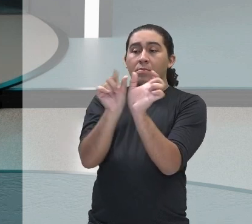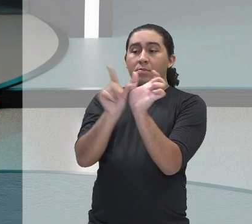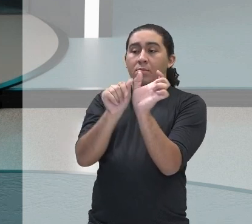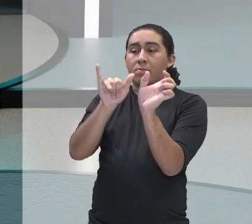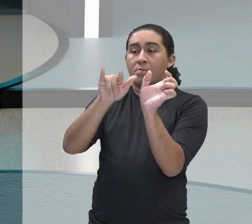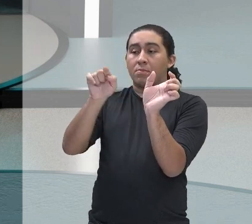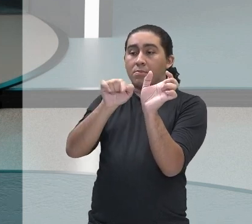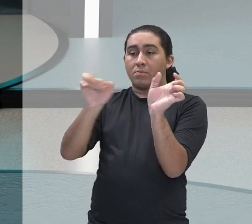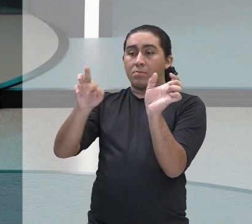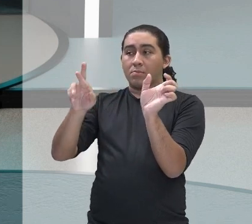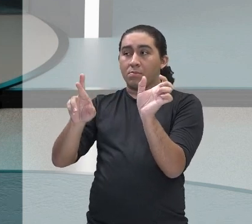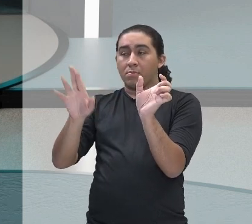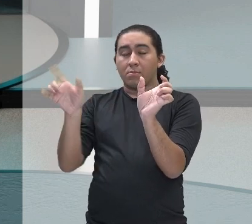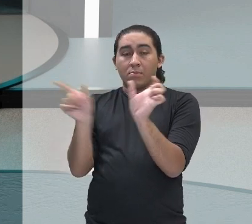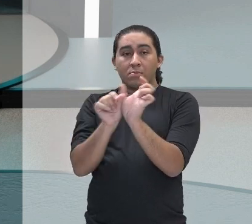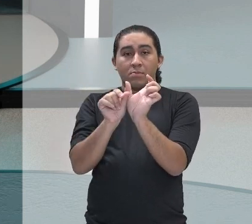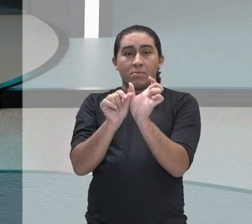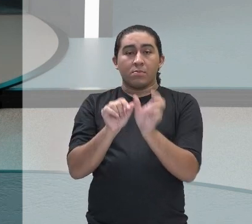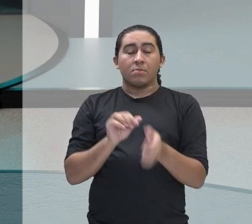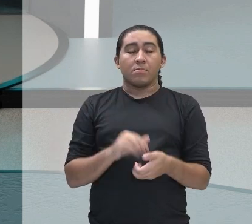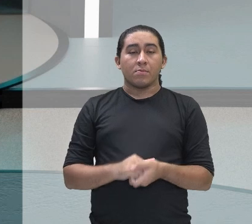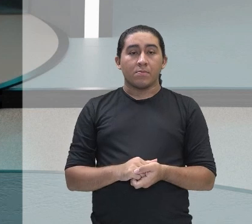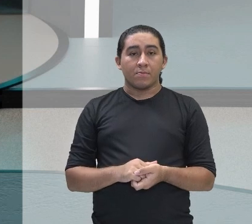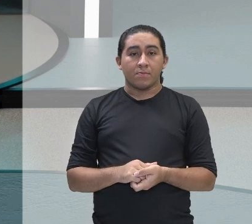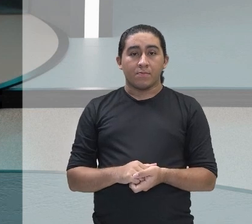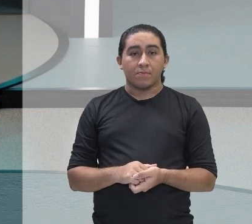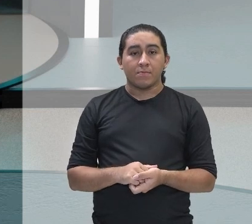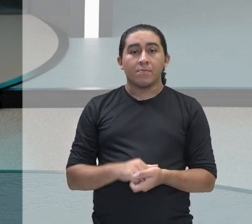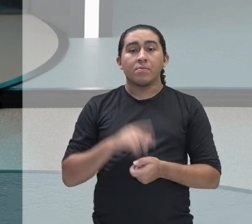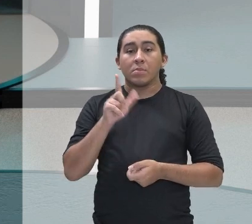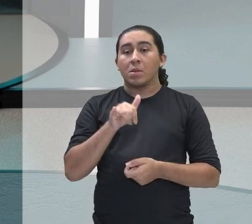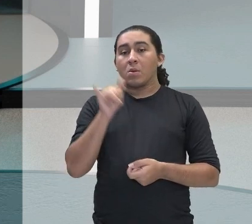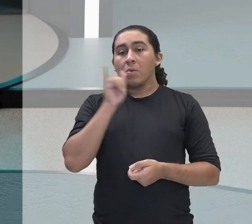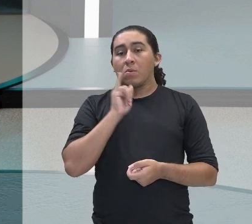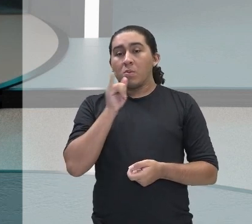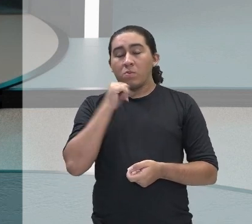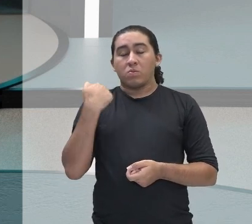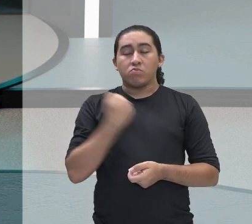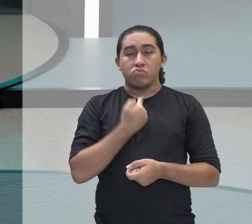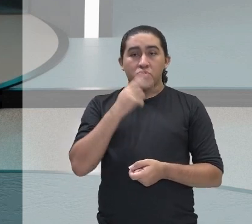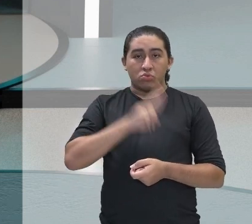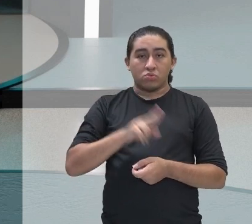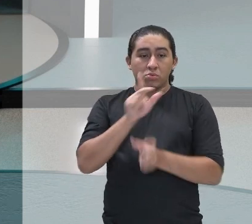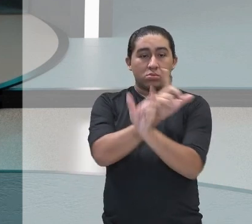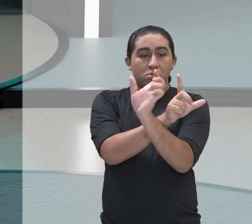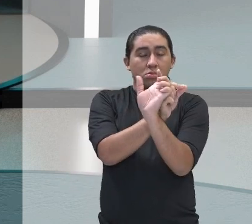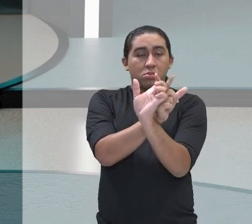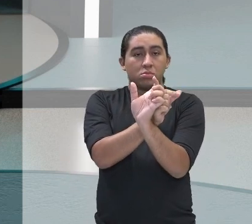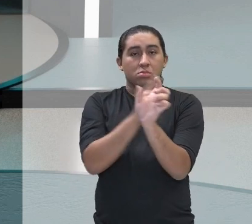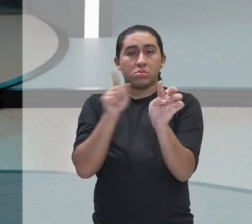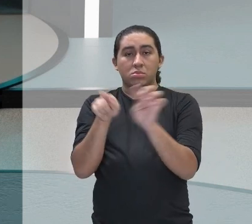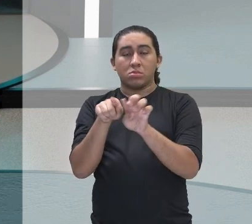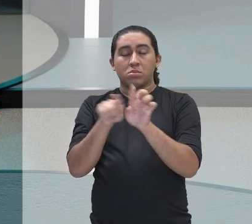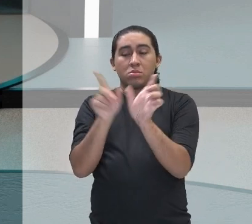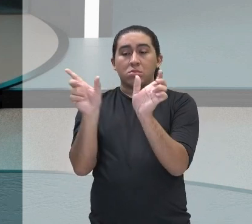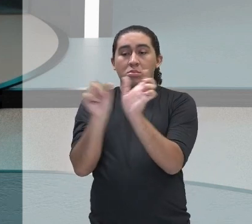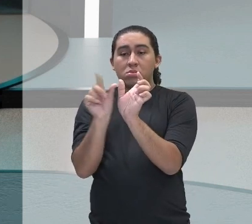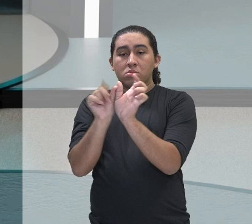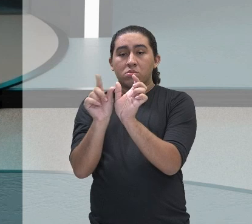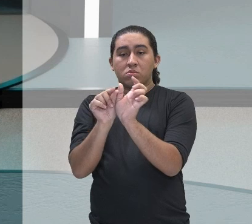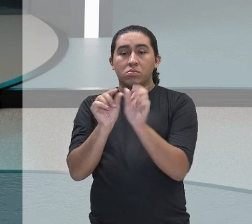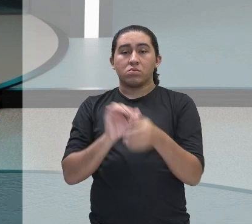Tá? Então, veja aí o exemplo onde utilizamos prefixo e sufixo.